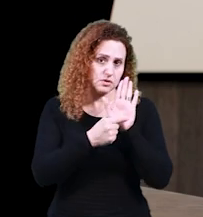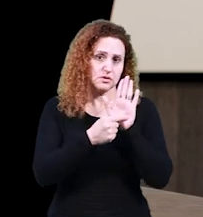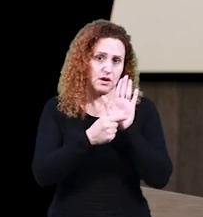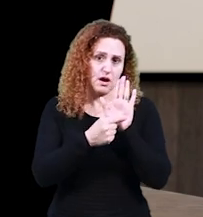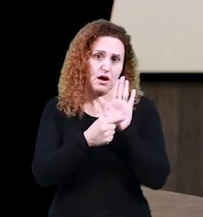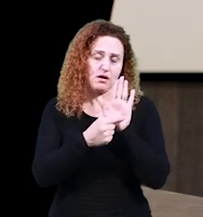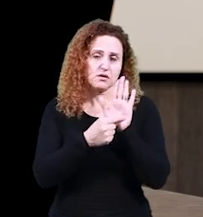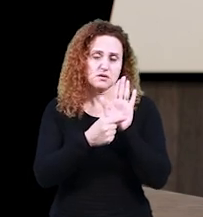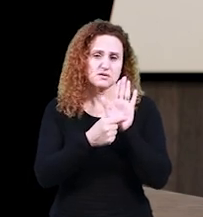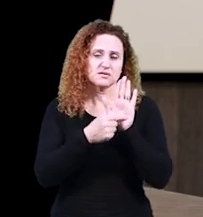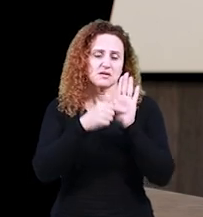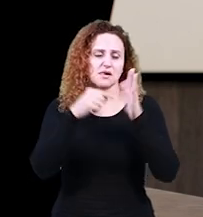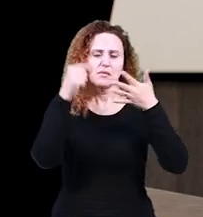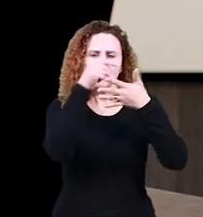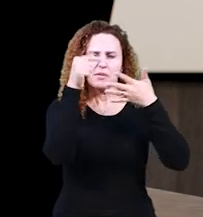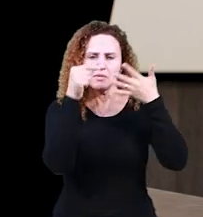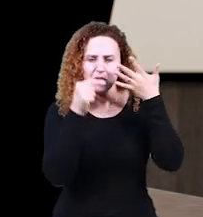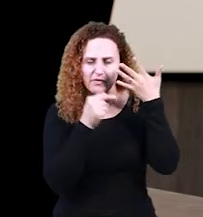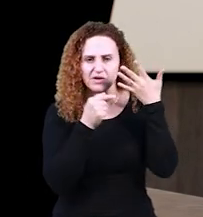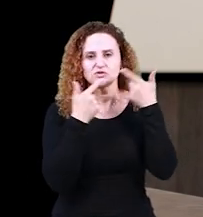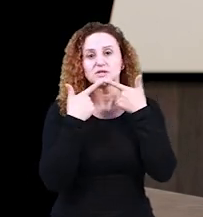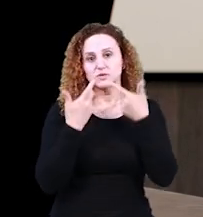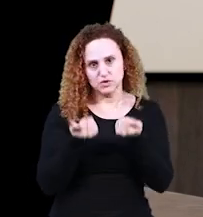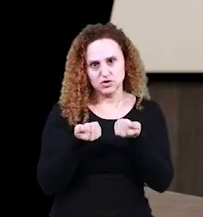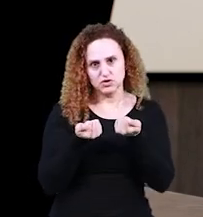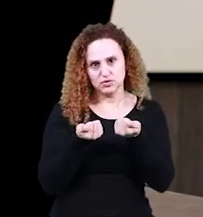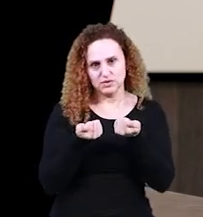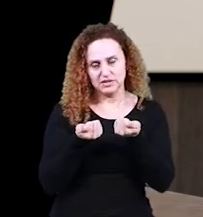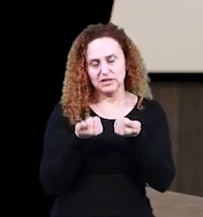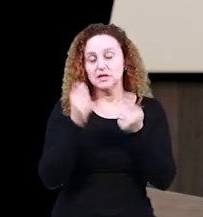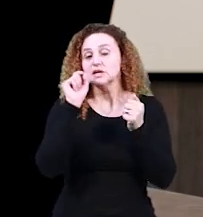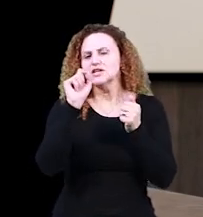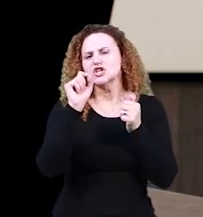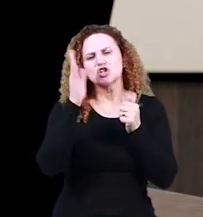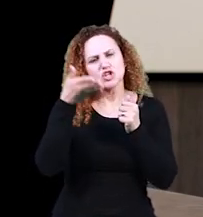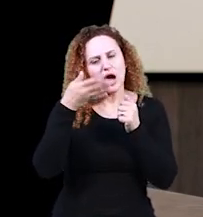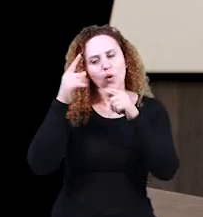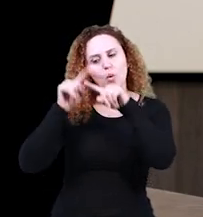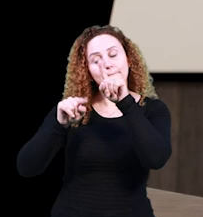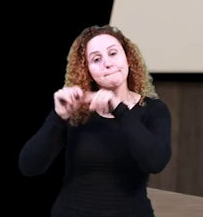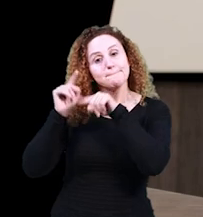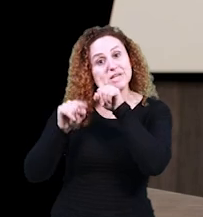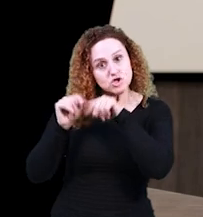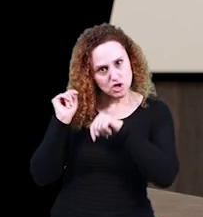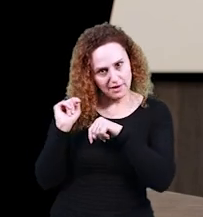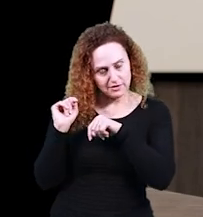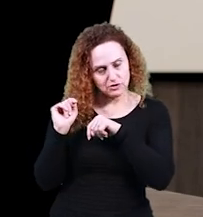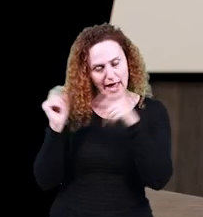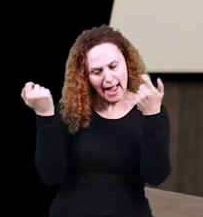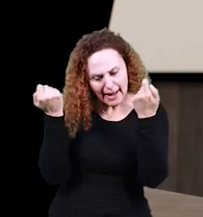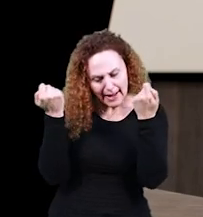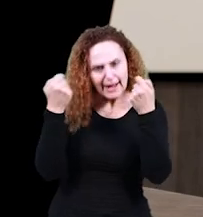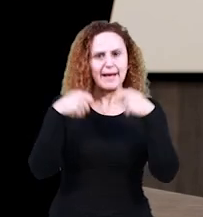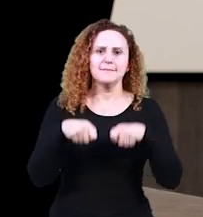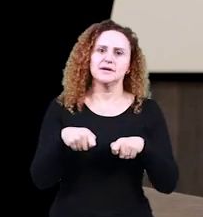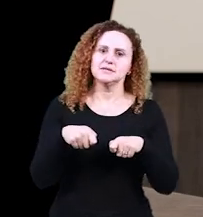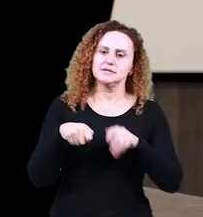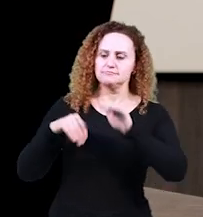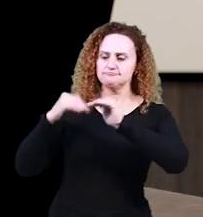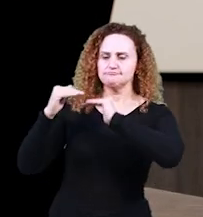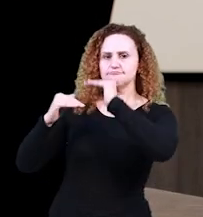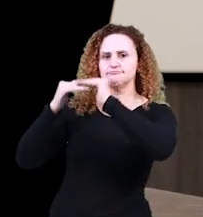descrever os fatos linguísticos aliás explicar os fatos linguísticos e o objeto seria então estudar